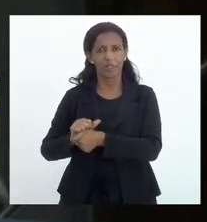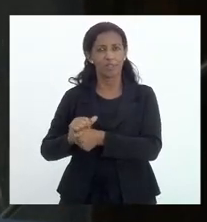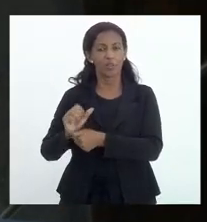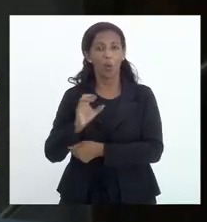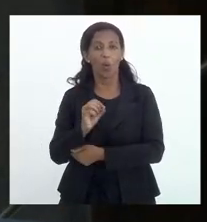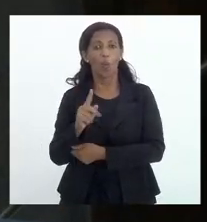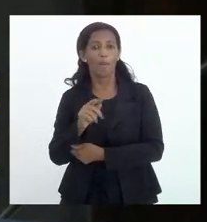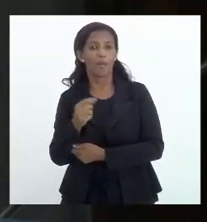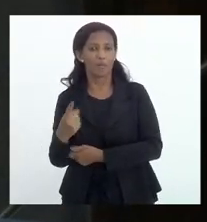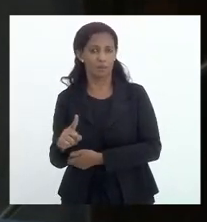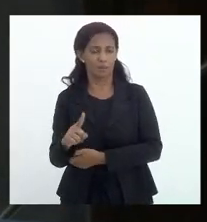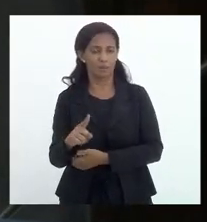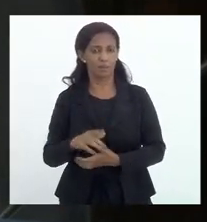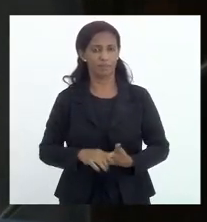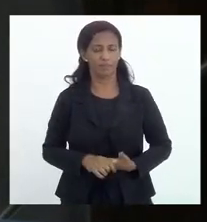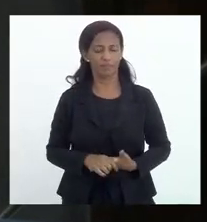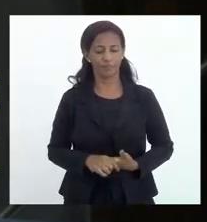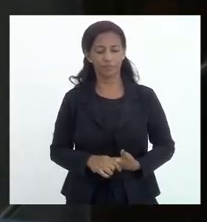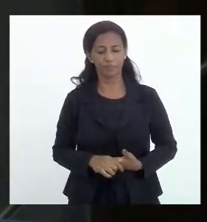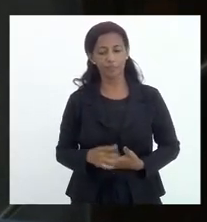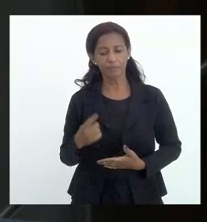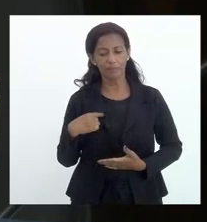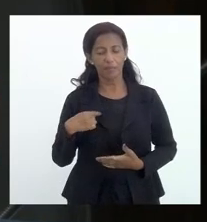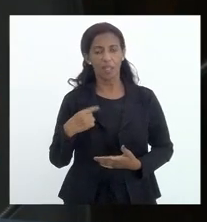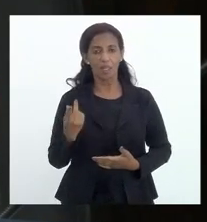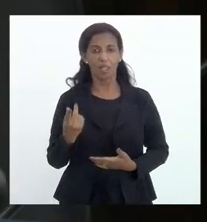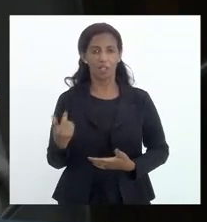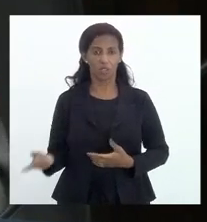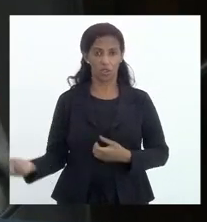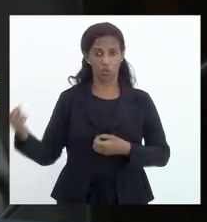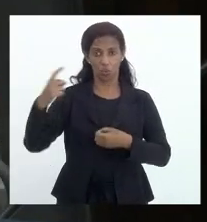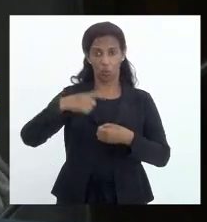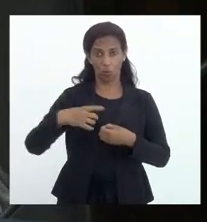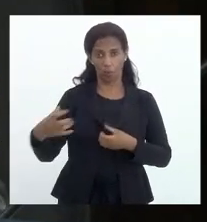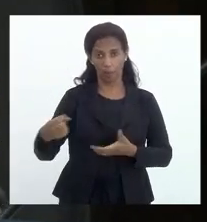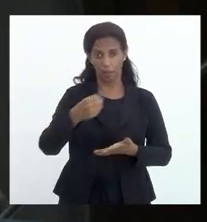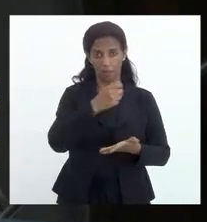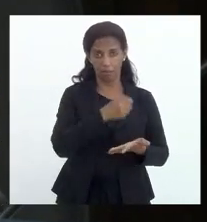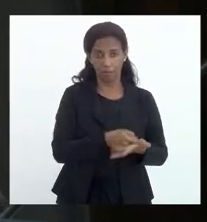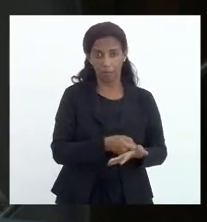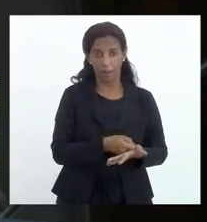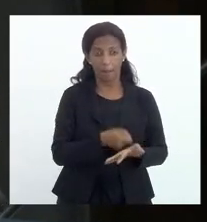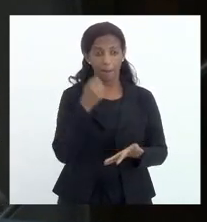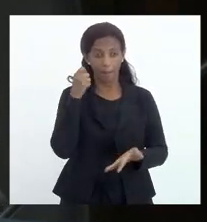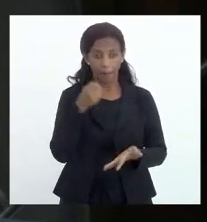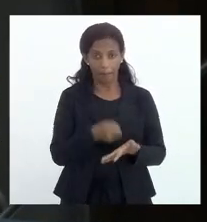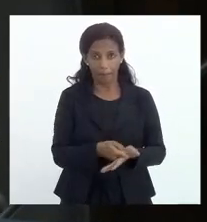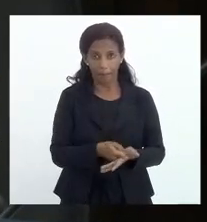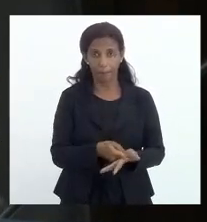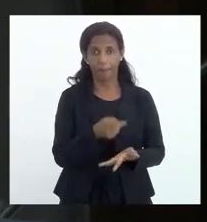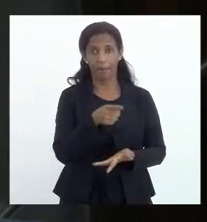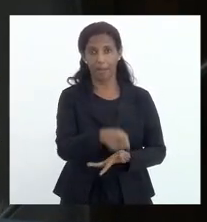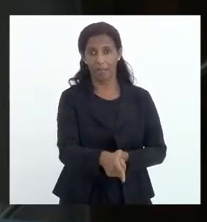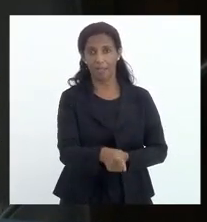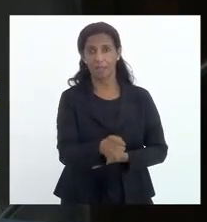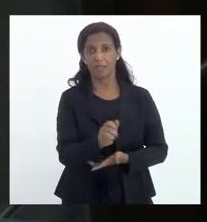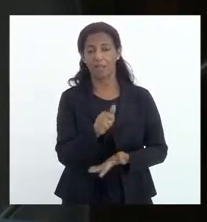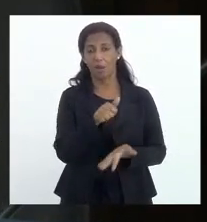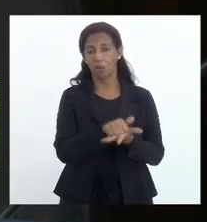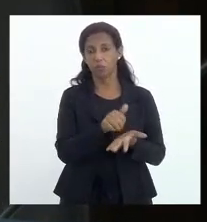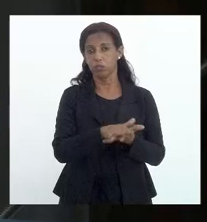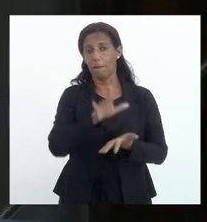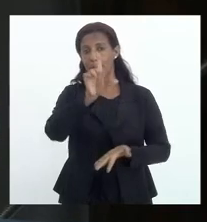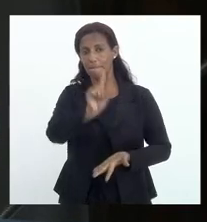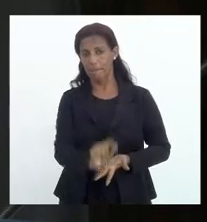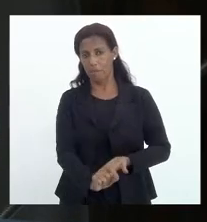operação em que a gente tomaria o recurso para pagar esse a uma taxa muito